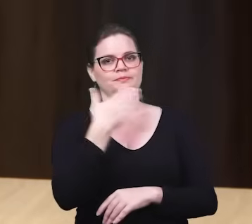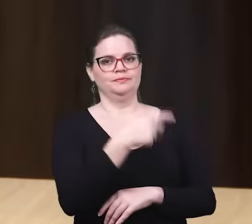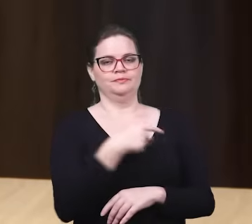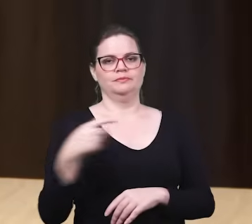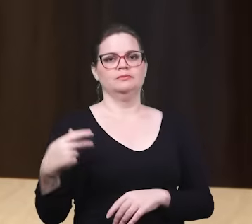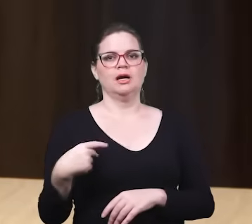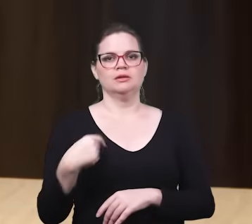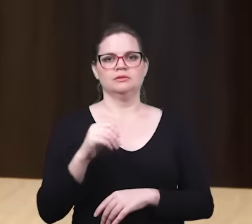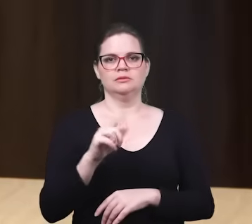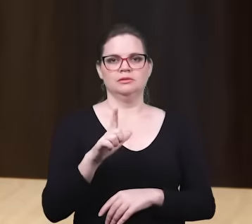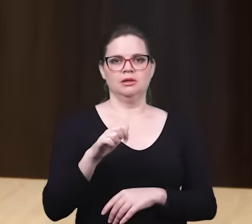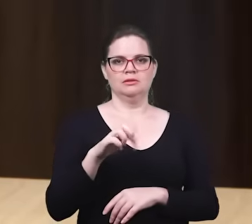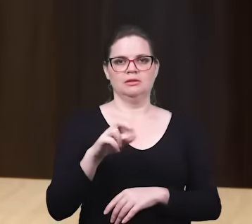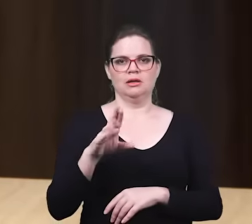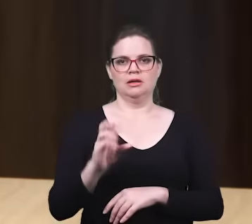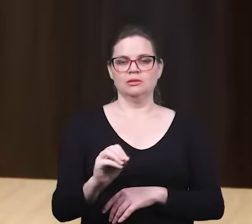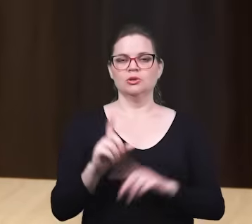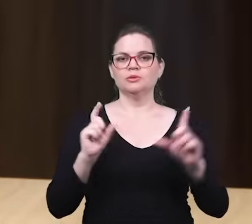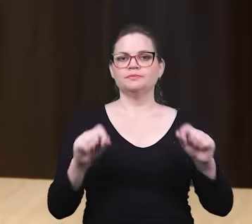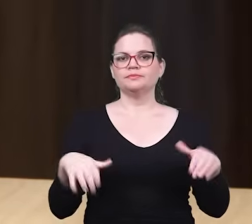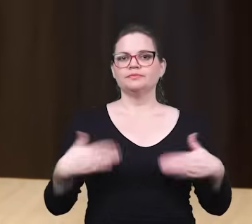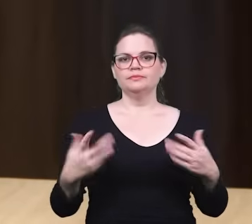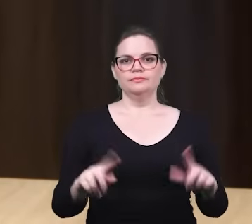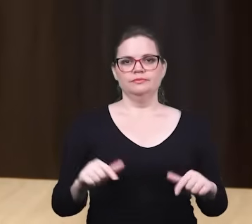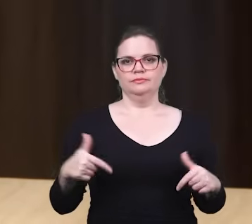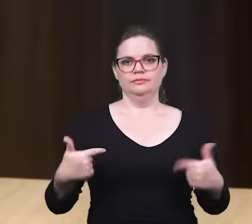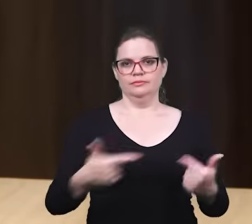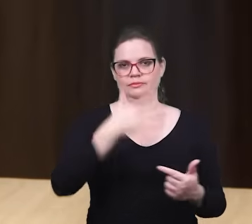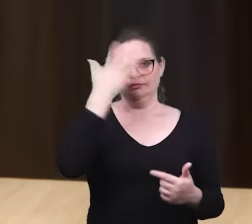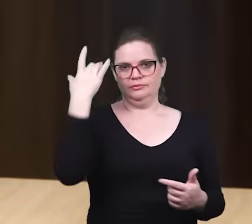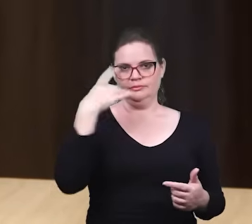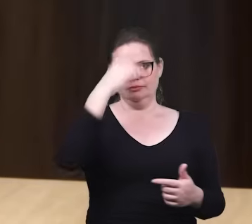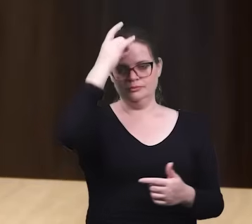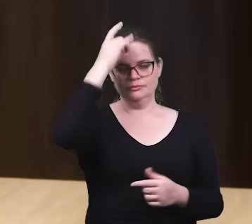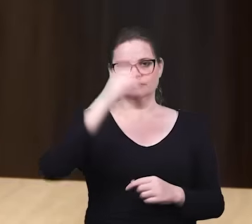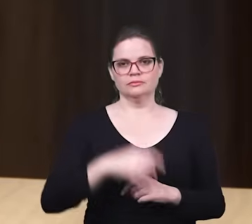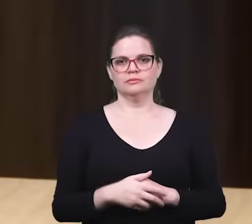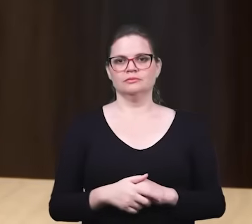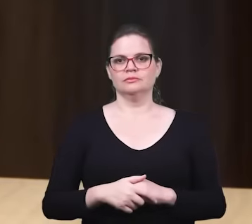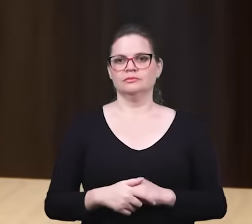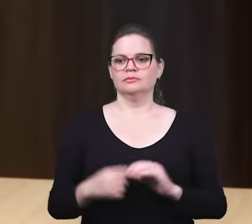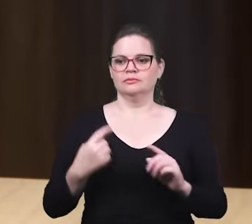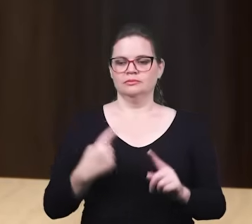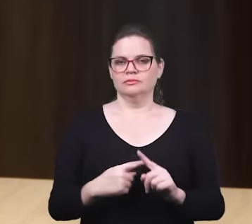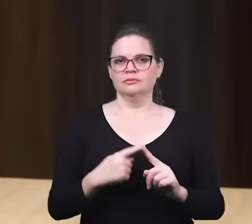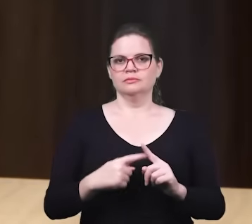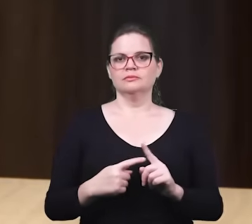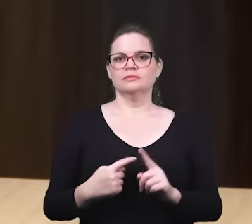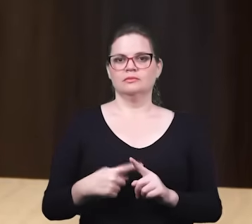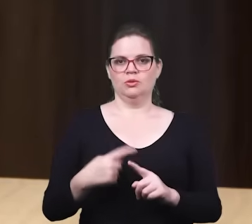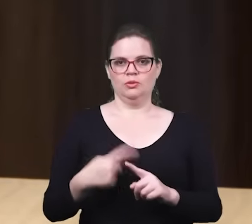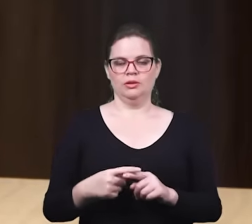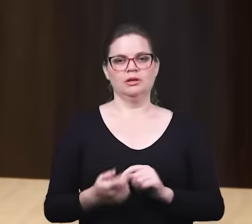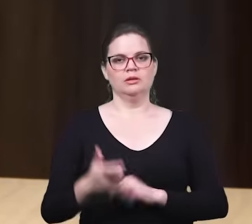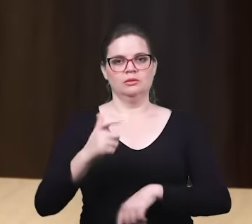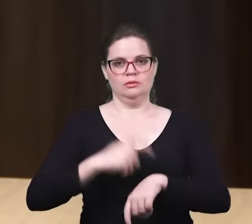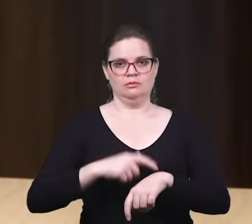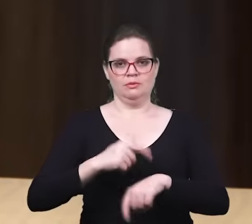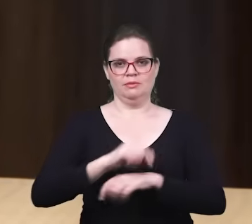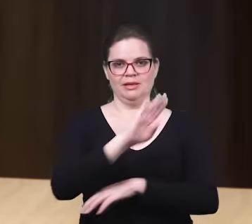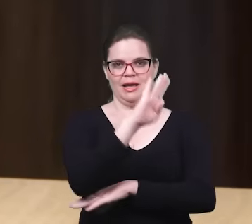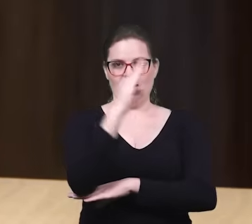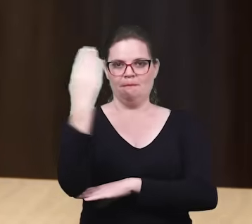Leonardo, a ação do Espírito Santo aqui. Porque quando o lenho foi